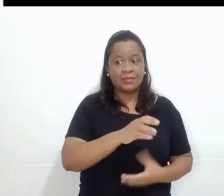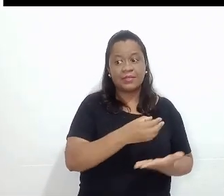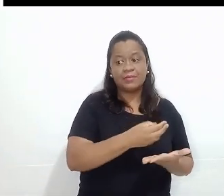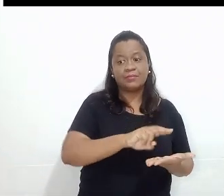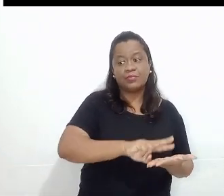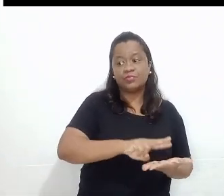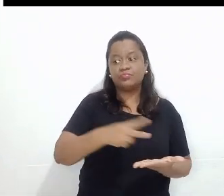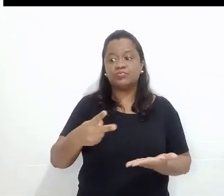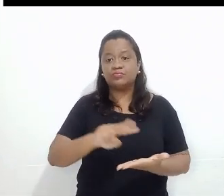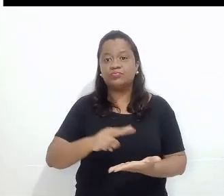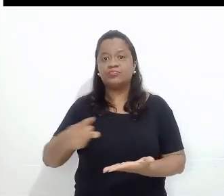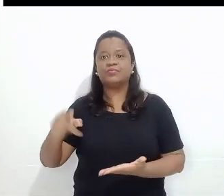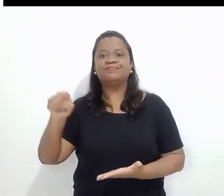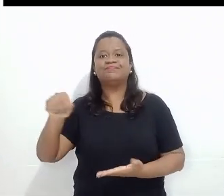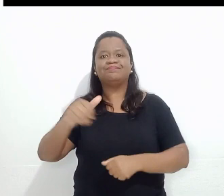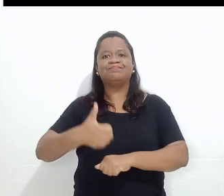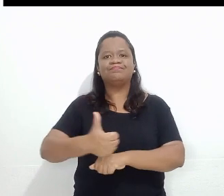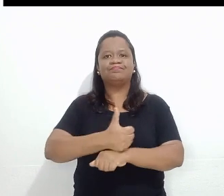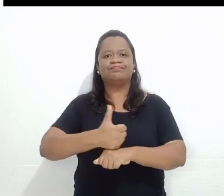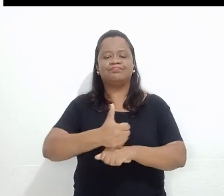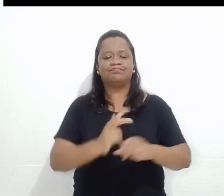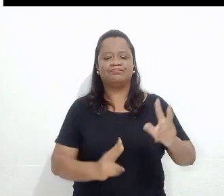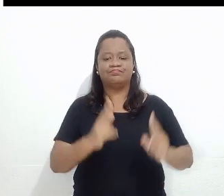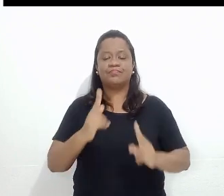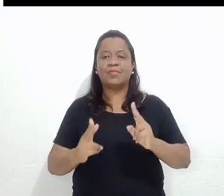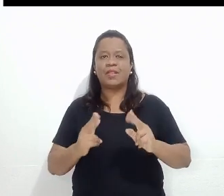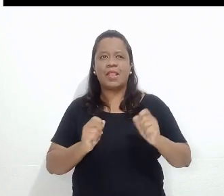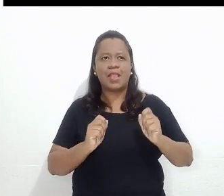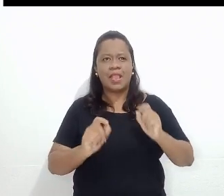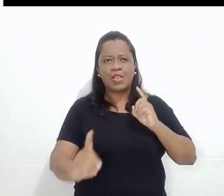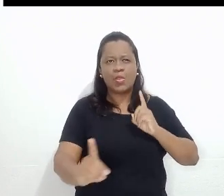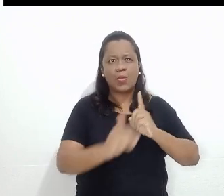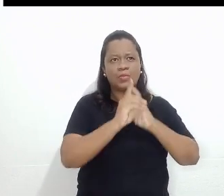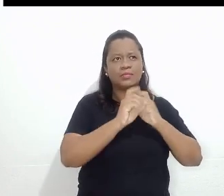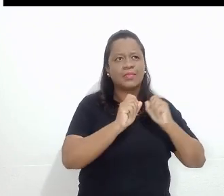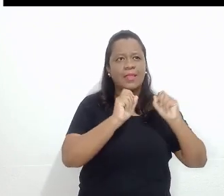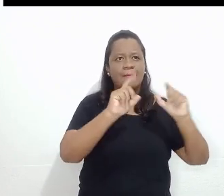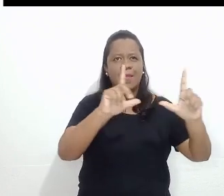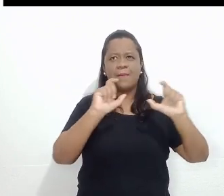esses takes todos, então, encontrar os takes bons, encontrar todos